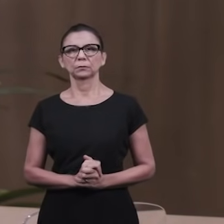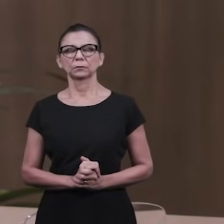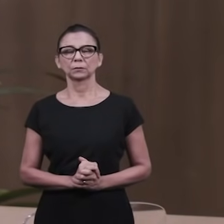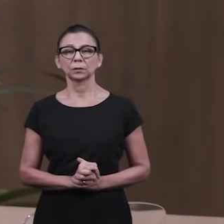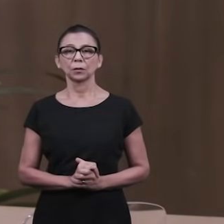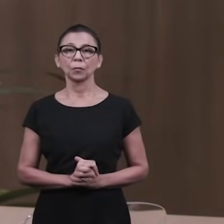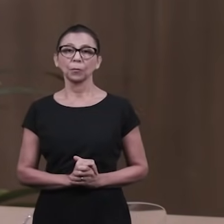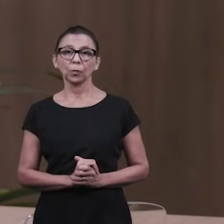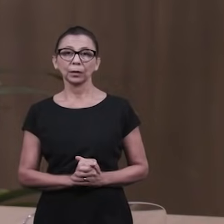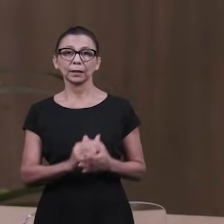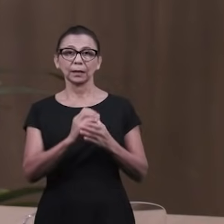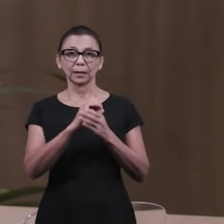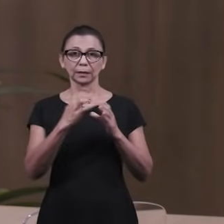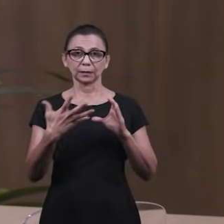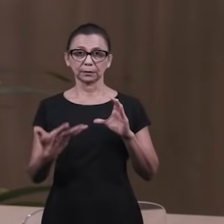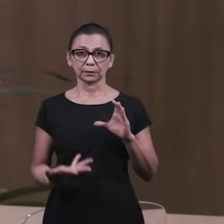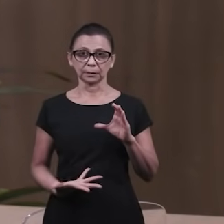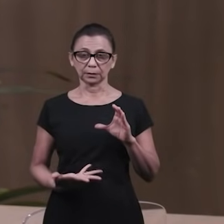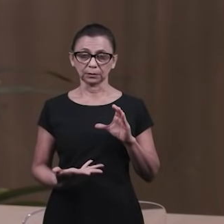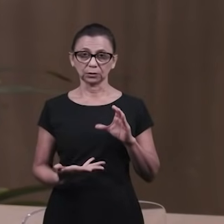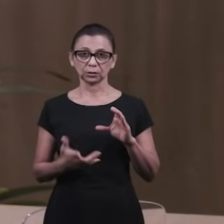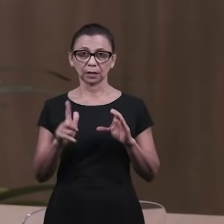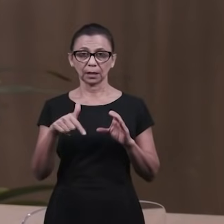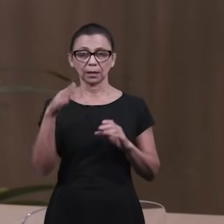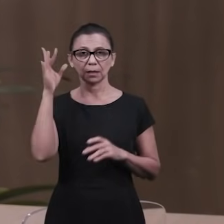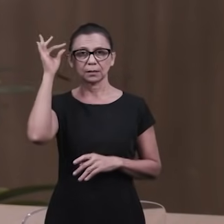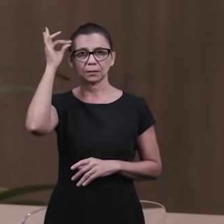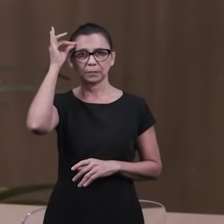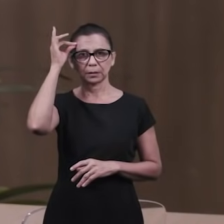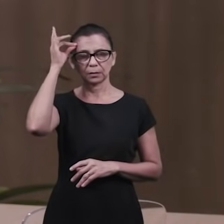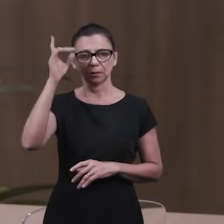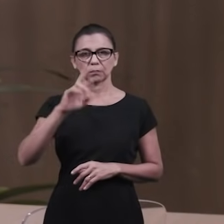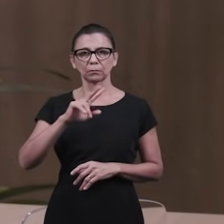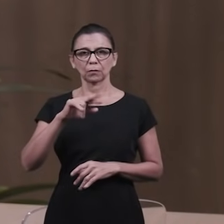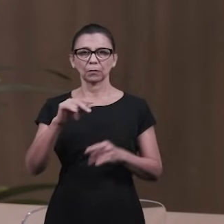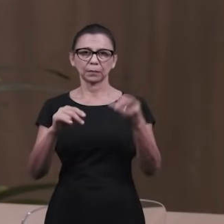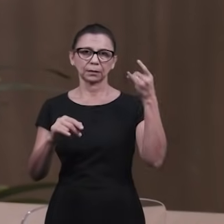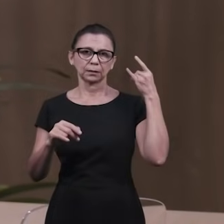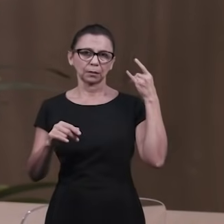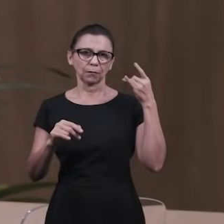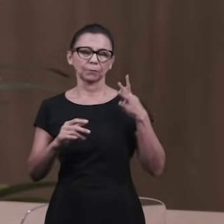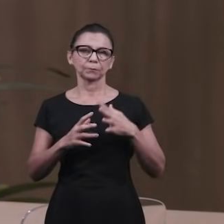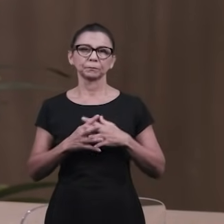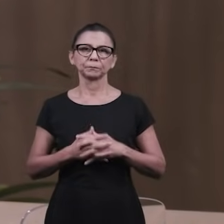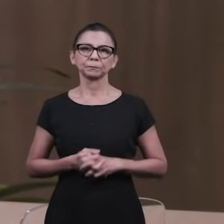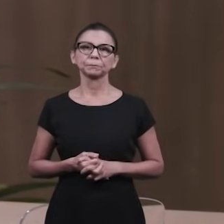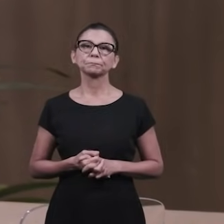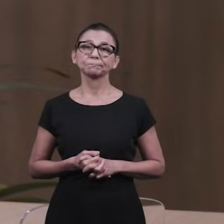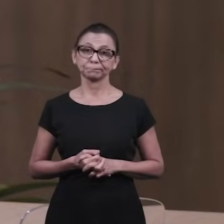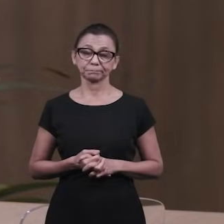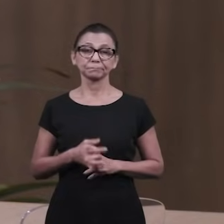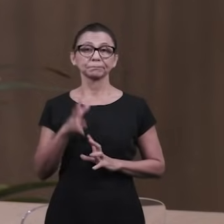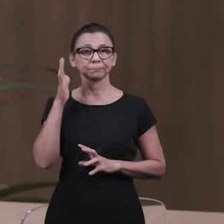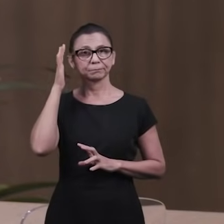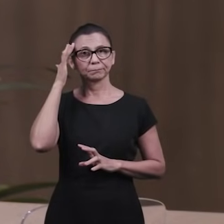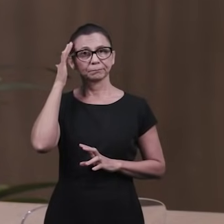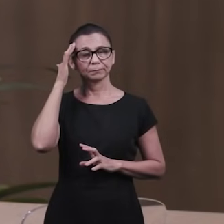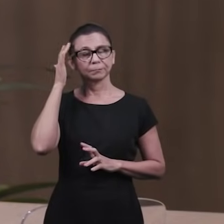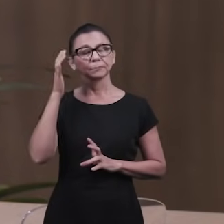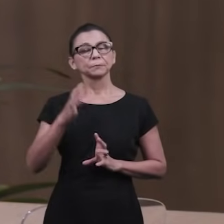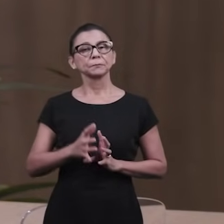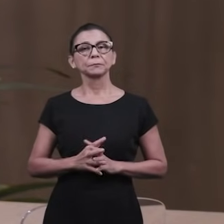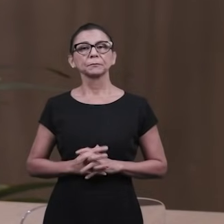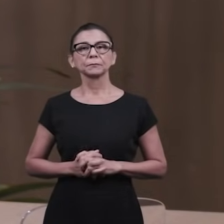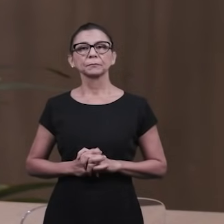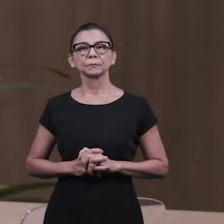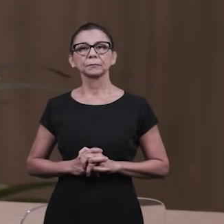o caráter do ministério é espiritual, não é físico nem material. Entendeu?